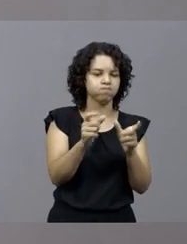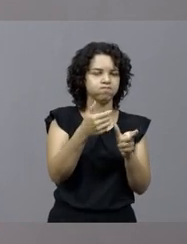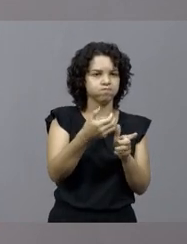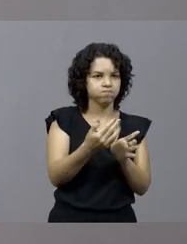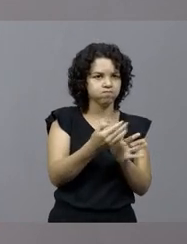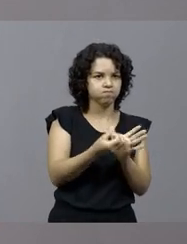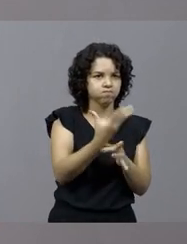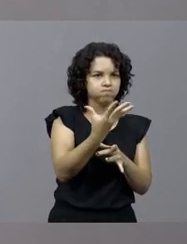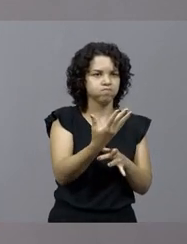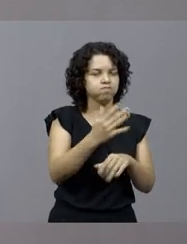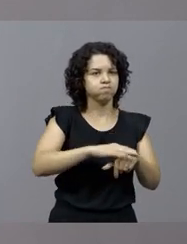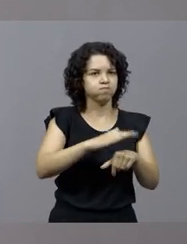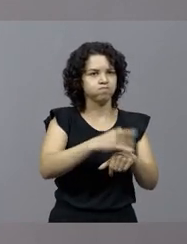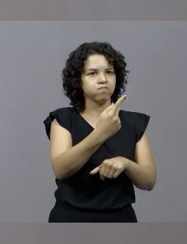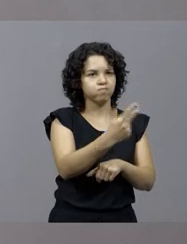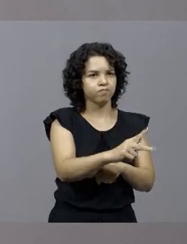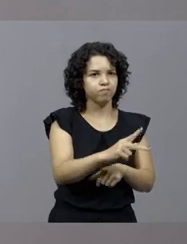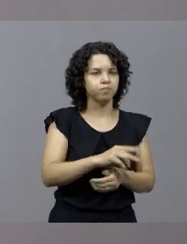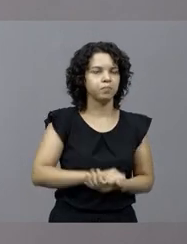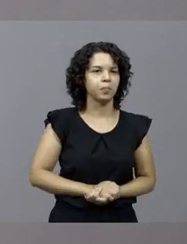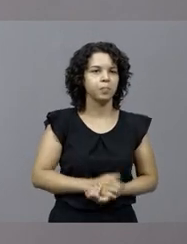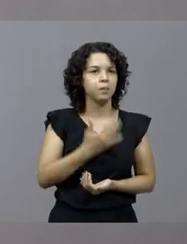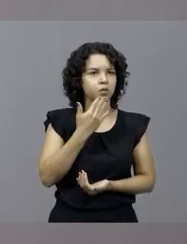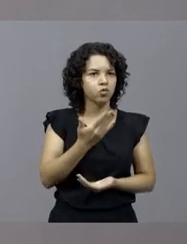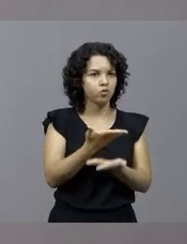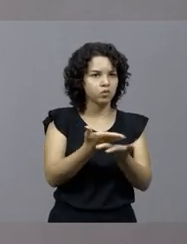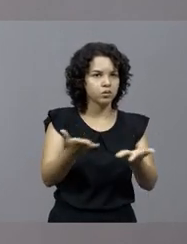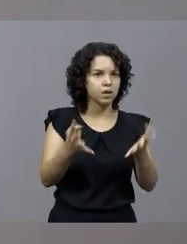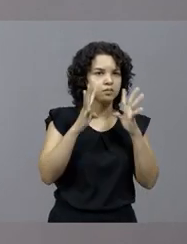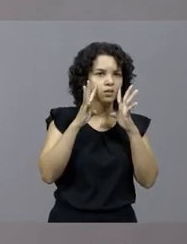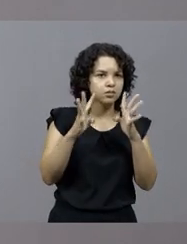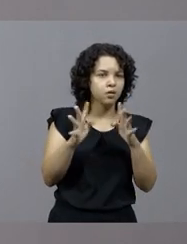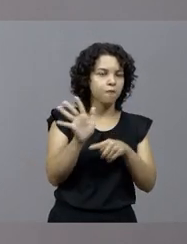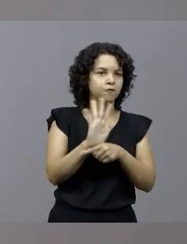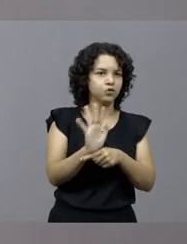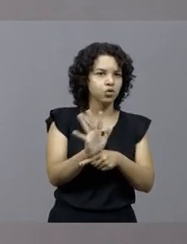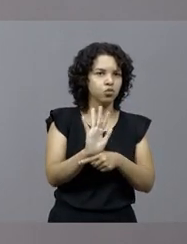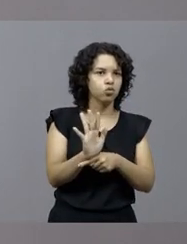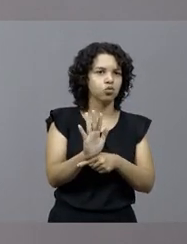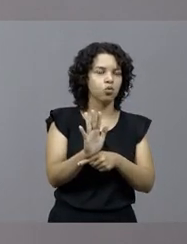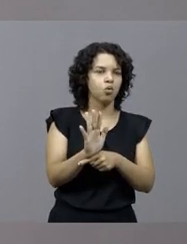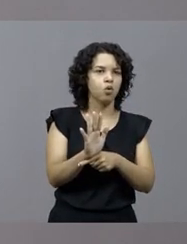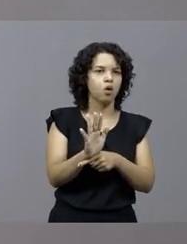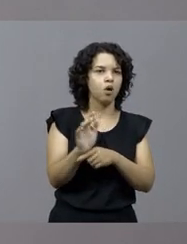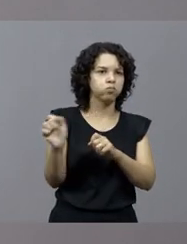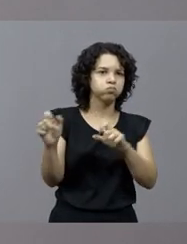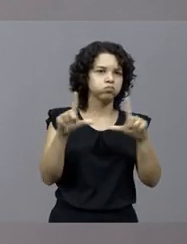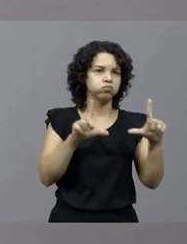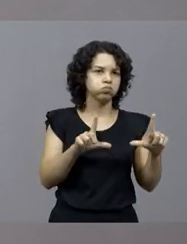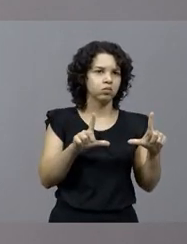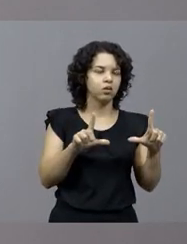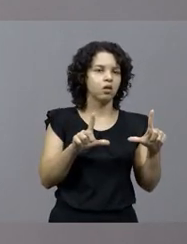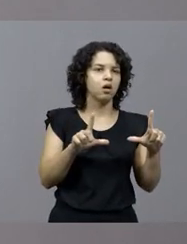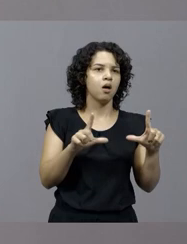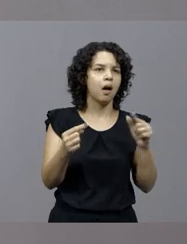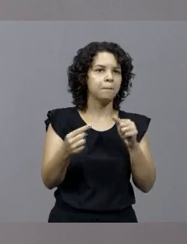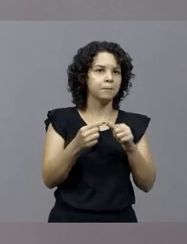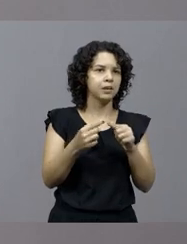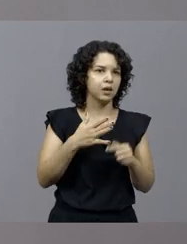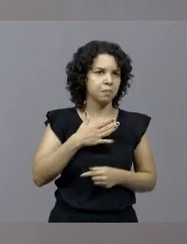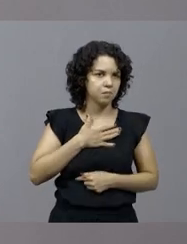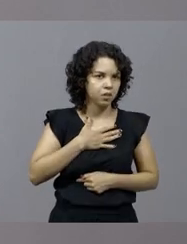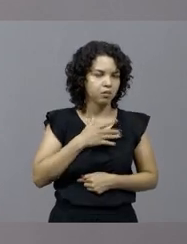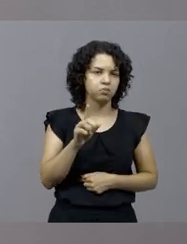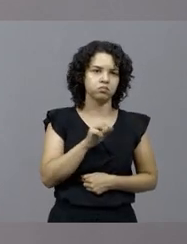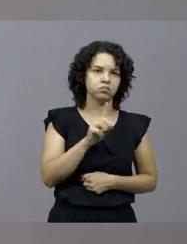senhores deputados a atenção ao vídeo que eu vou passar agora, não porque ele se refere a mim, mas no tocante ao